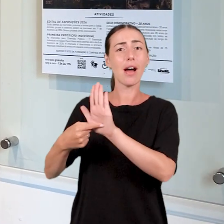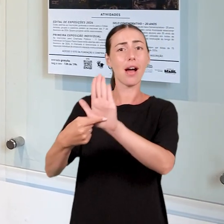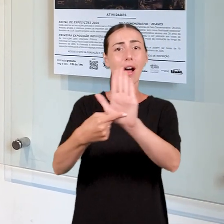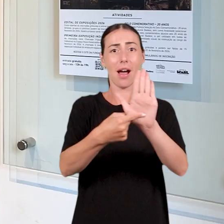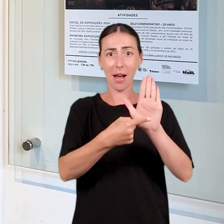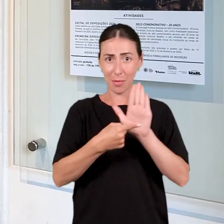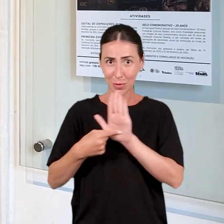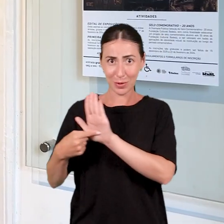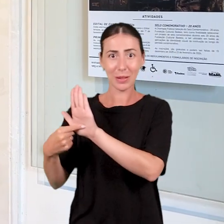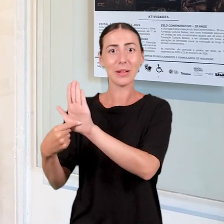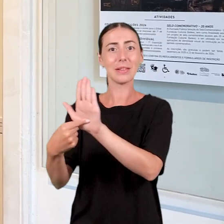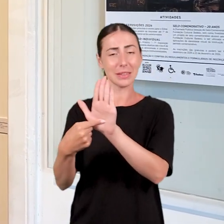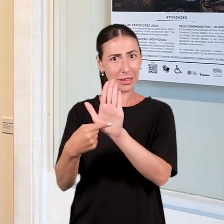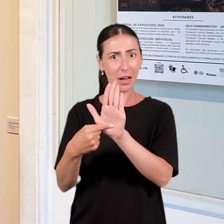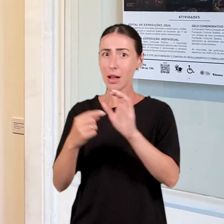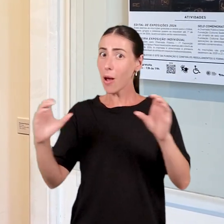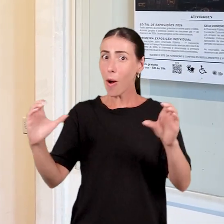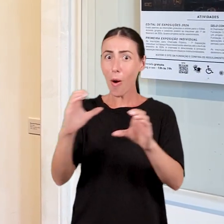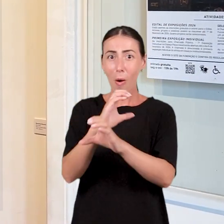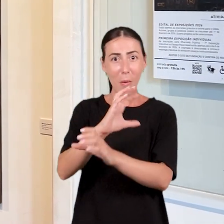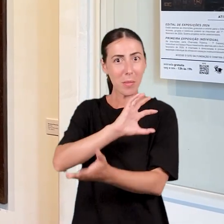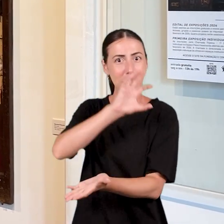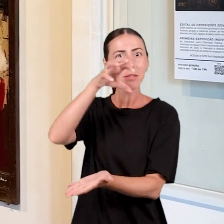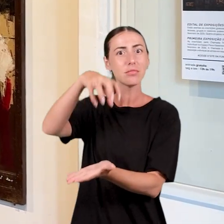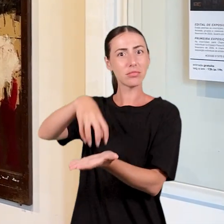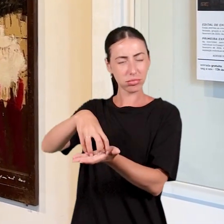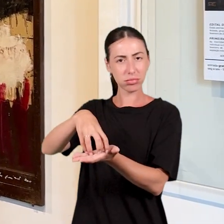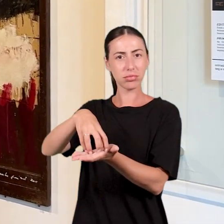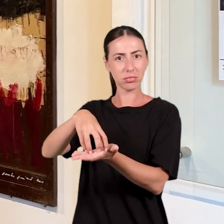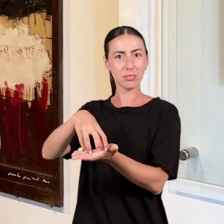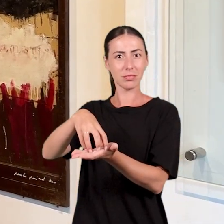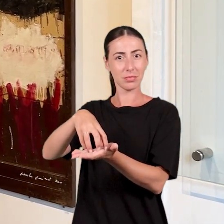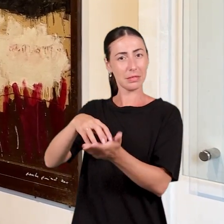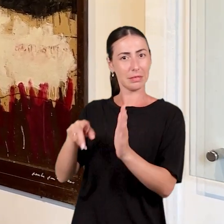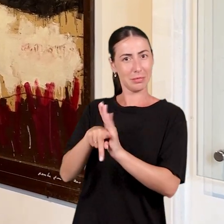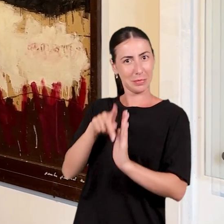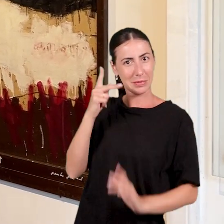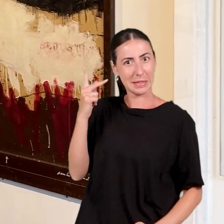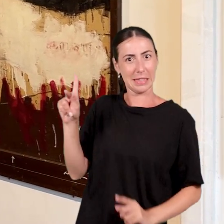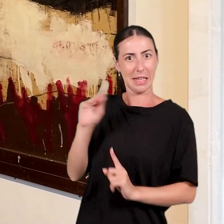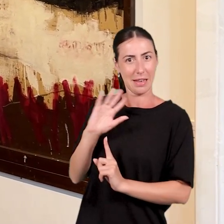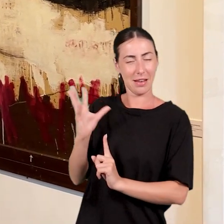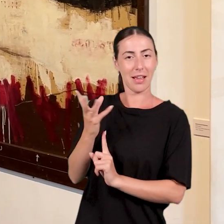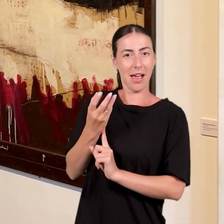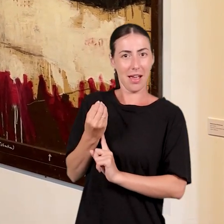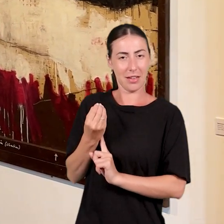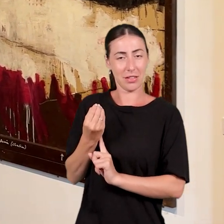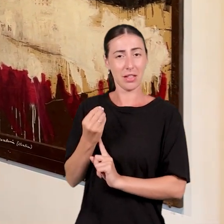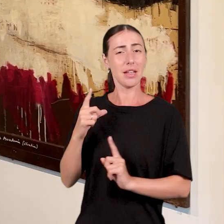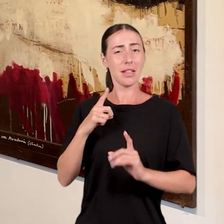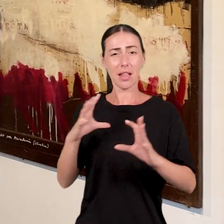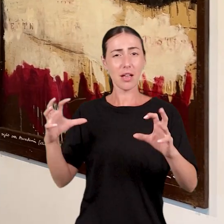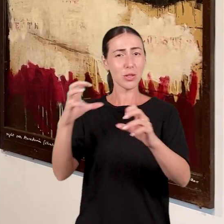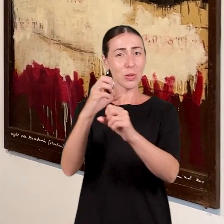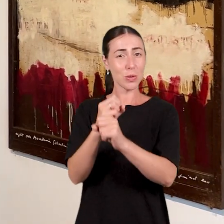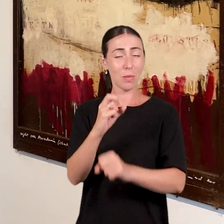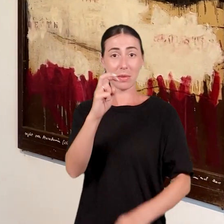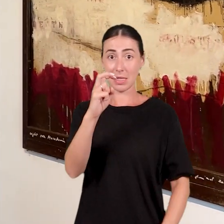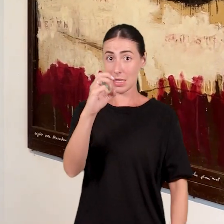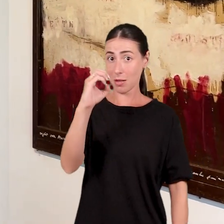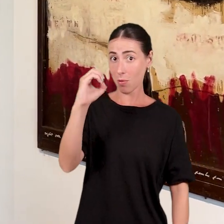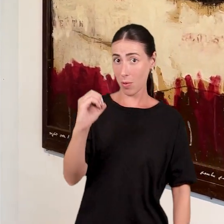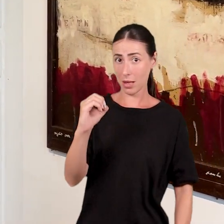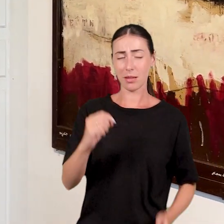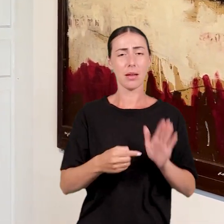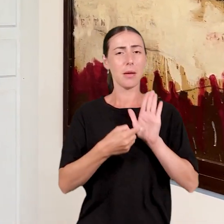mostra Matéria Prolífica, que também ocupa todos os espaços do casarão da Fundação Cultural Badesc e reúne cerca de 50 obras